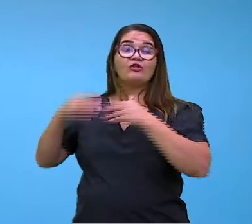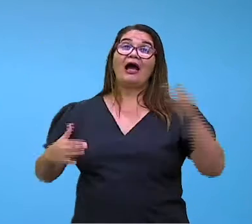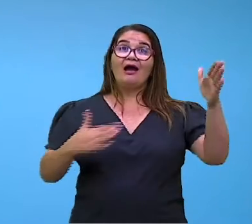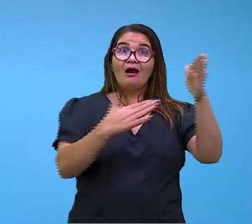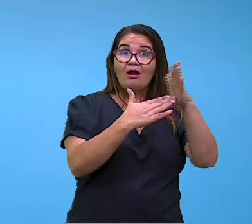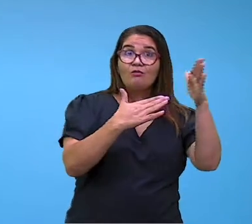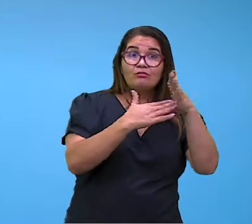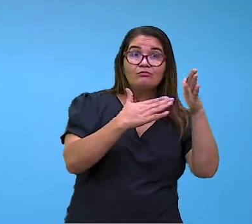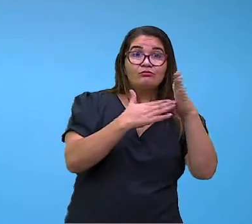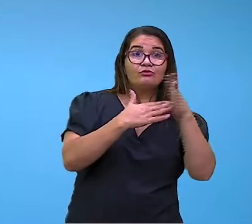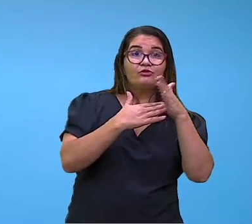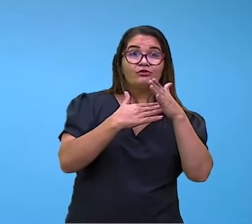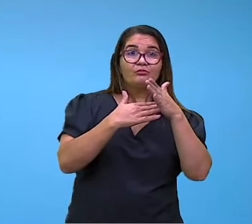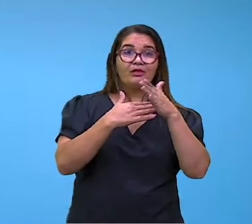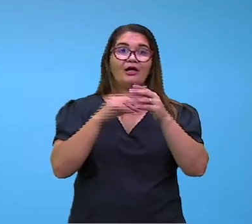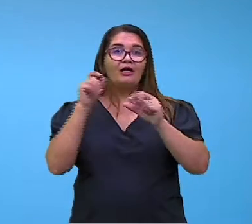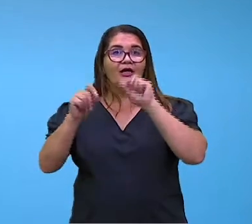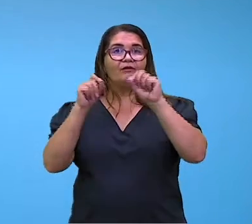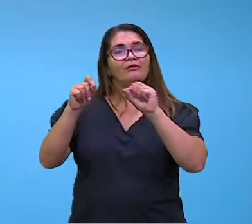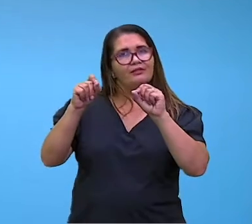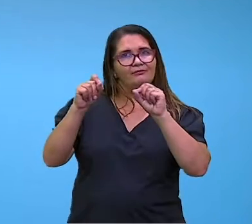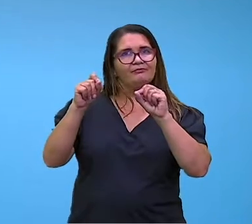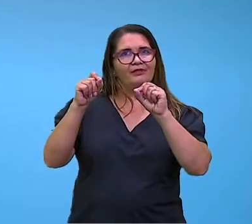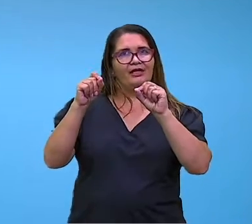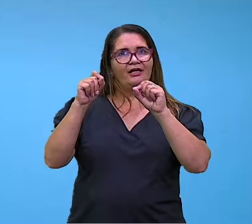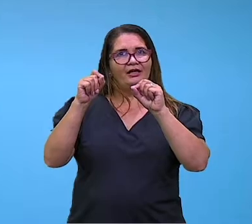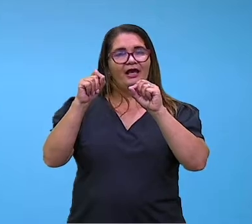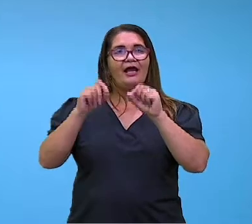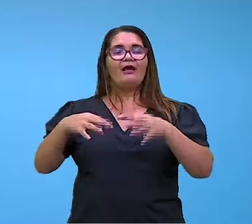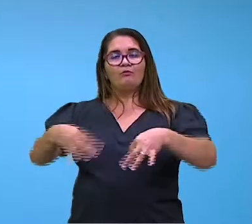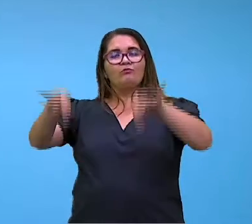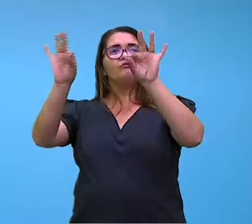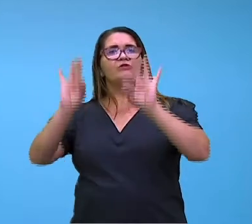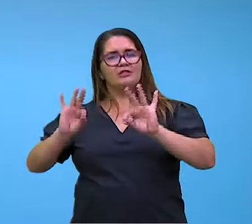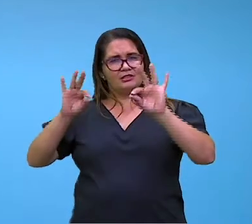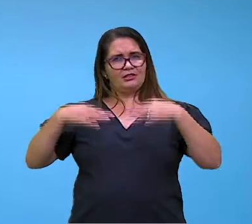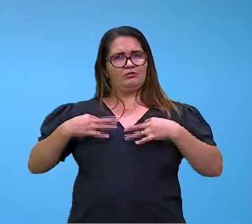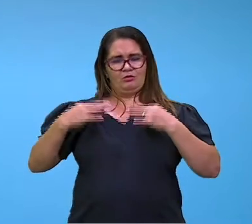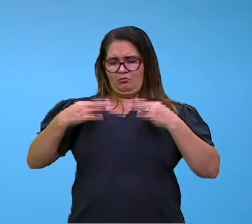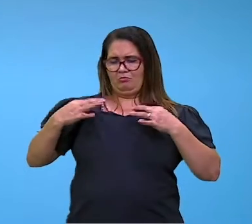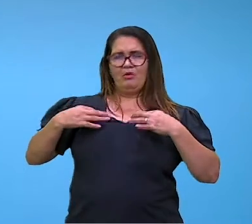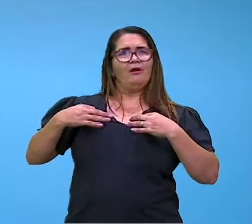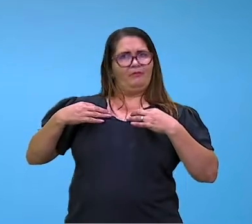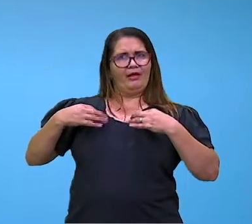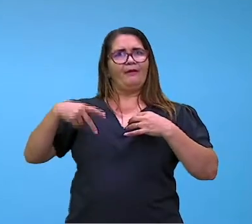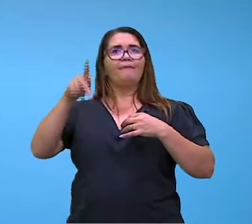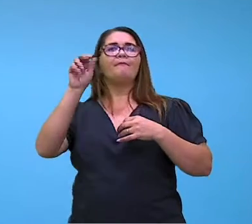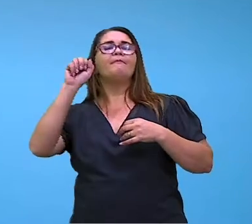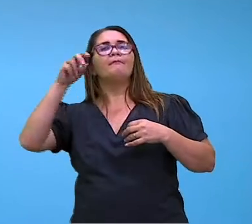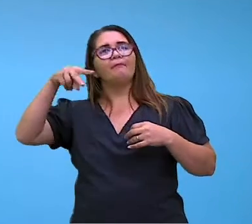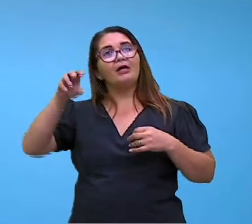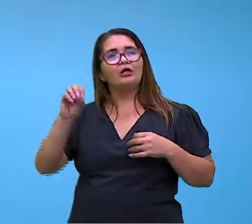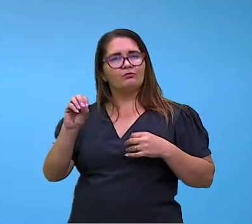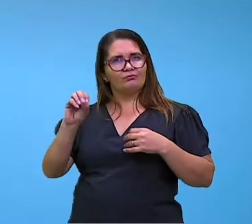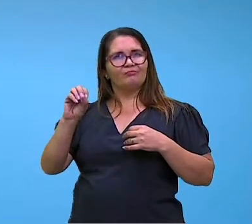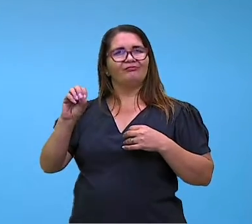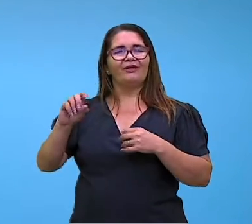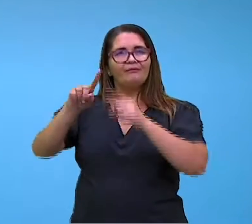que produz o tecido. Então, fabric, que é tecido ou pano. Vamos para a próxima?